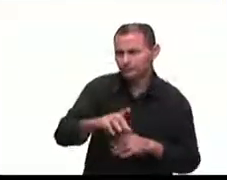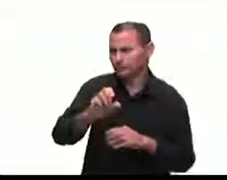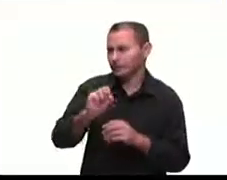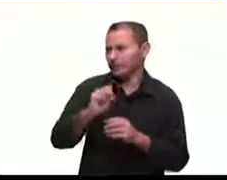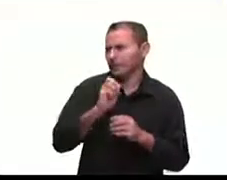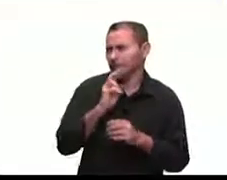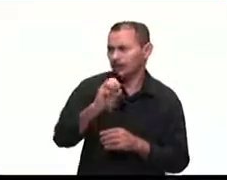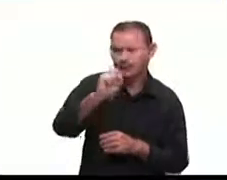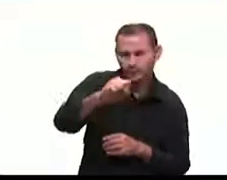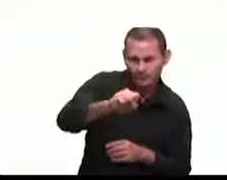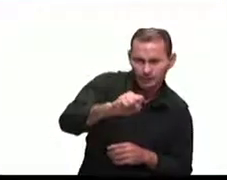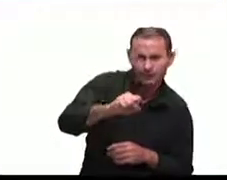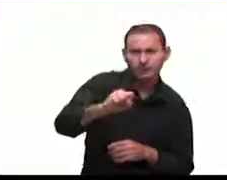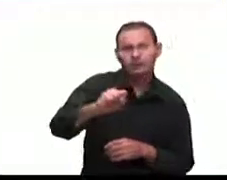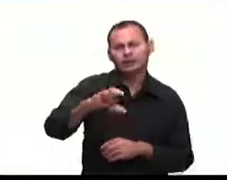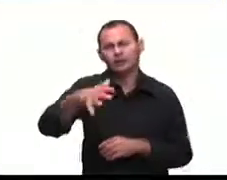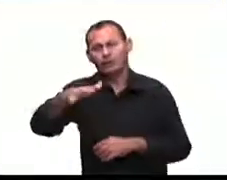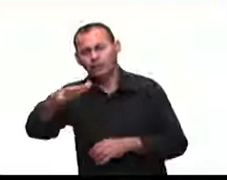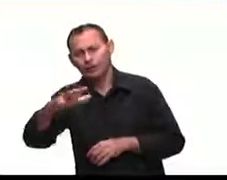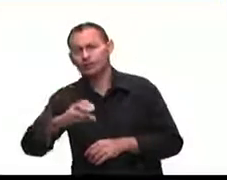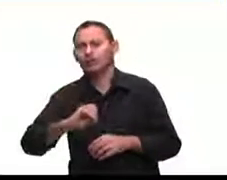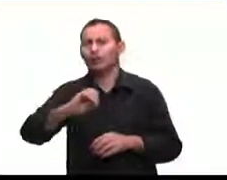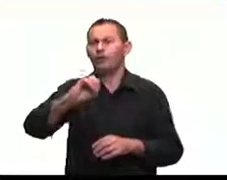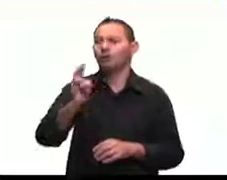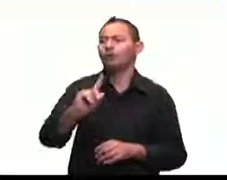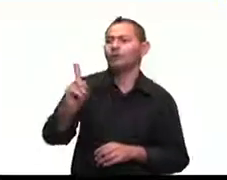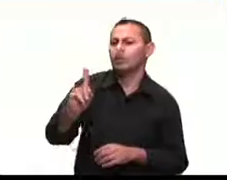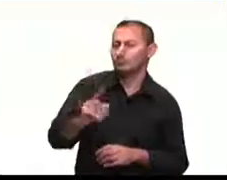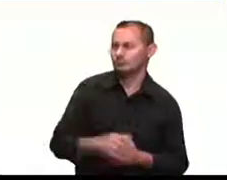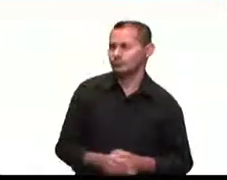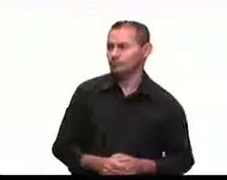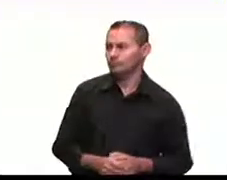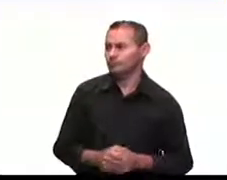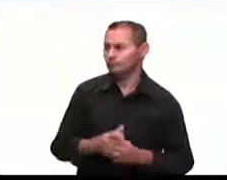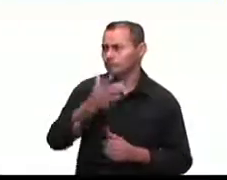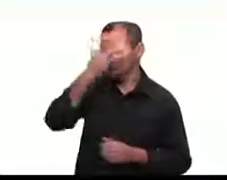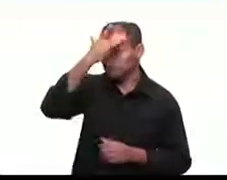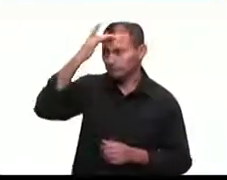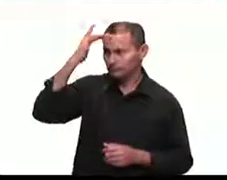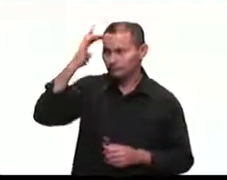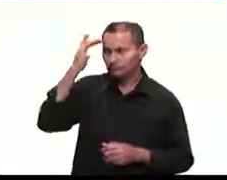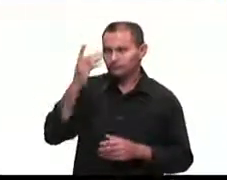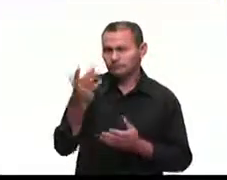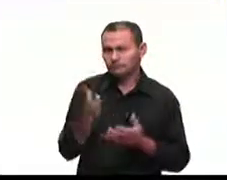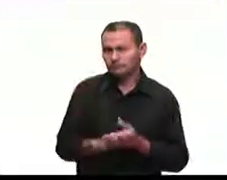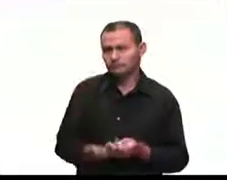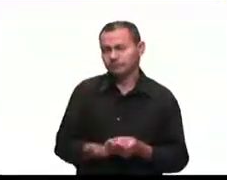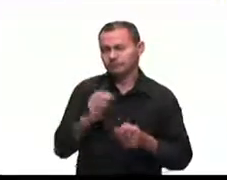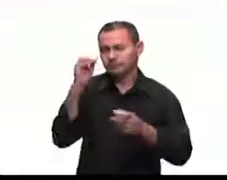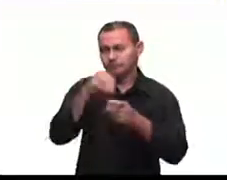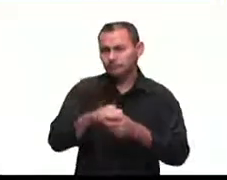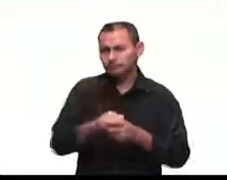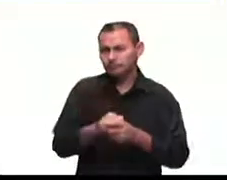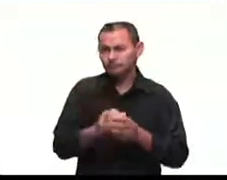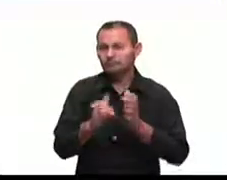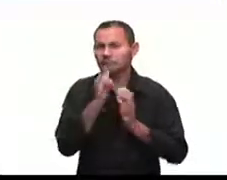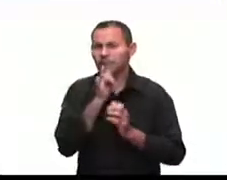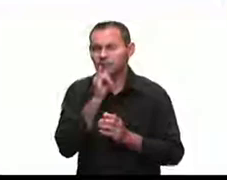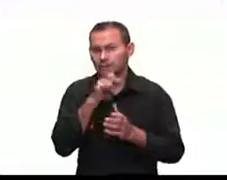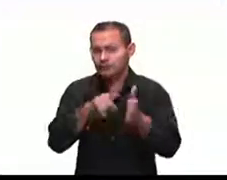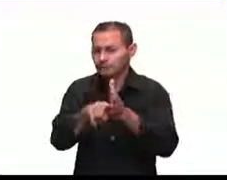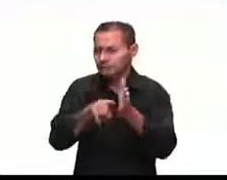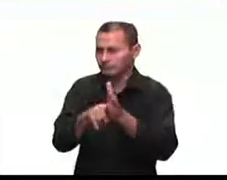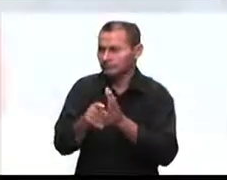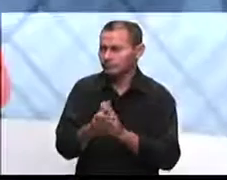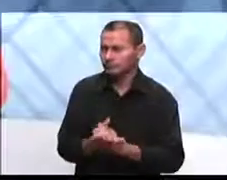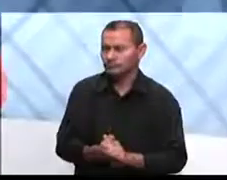sim, talvez e não, tá? Então, pessoal, aqui, né, colocamos aqui um modelo de